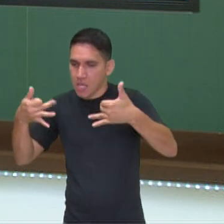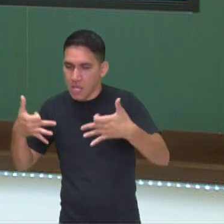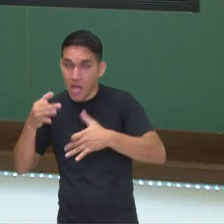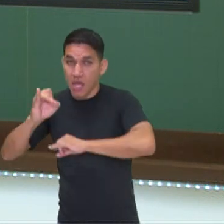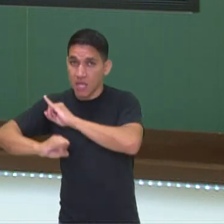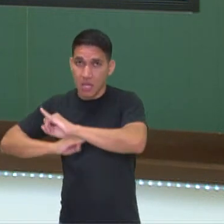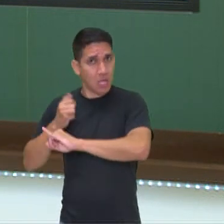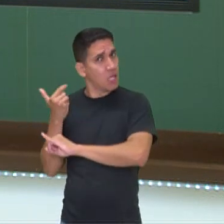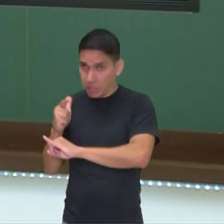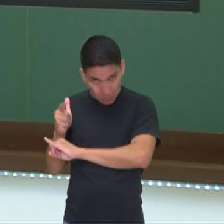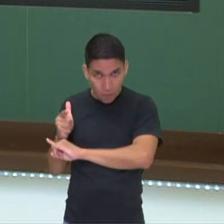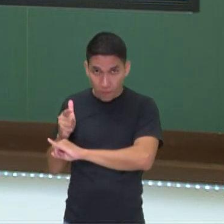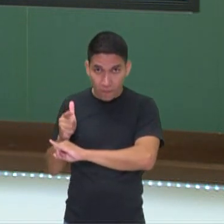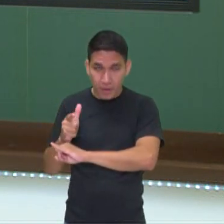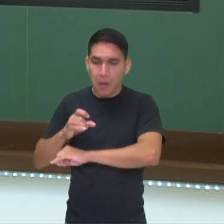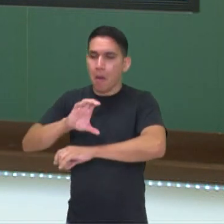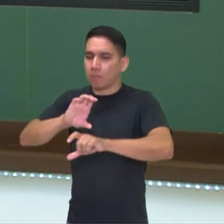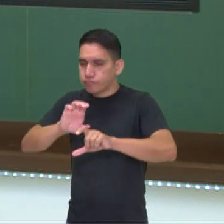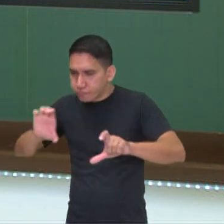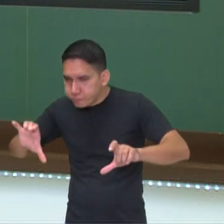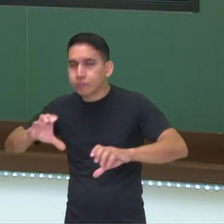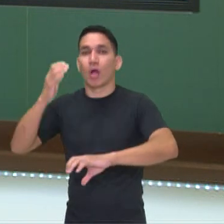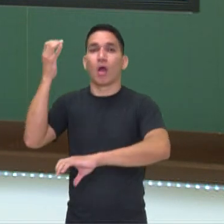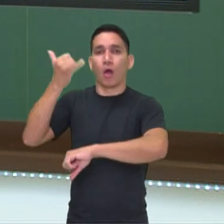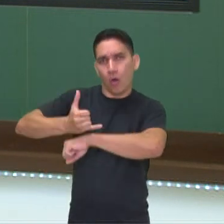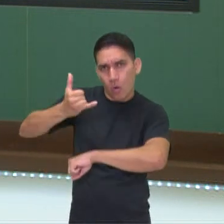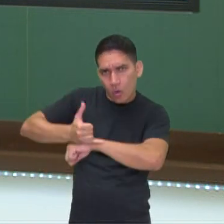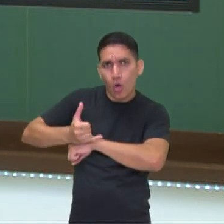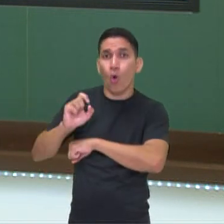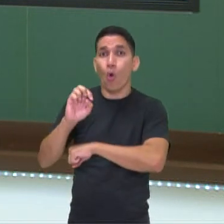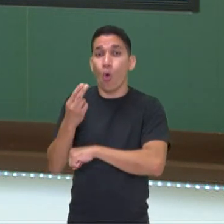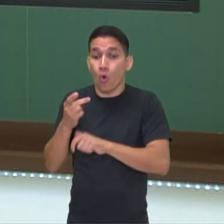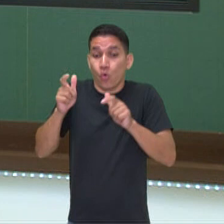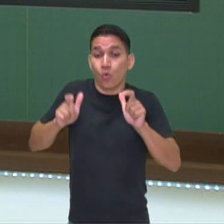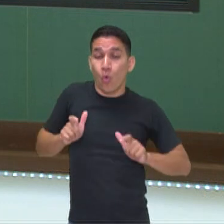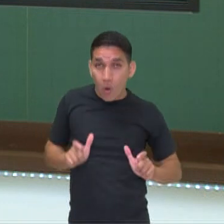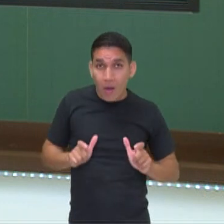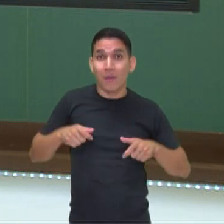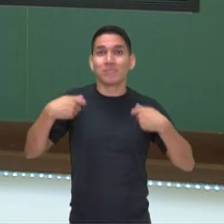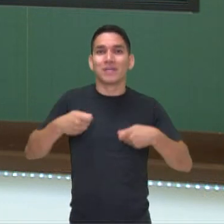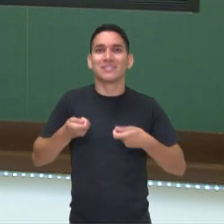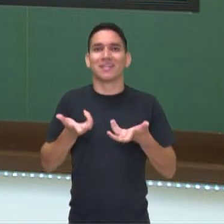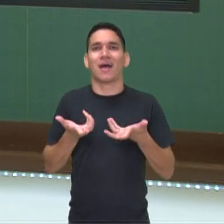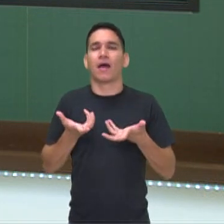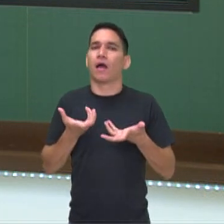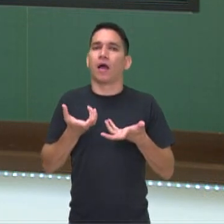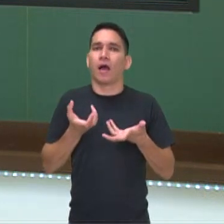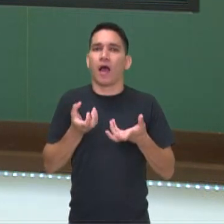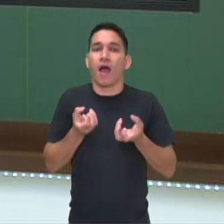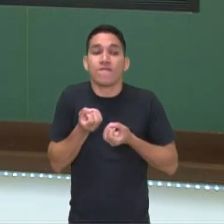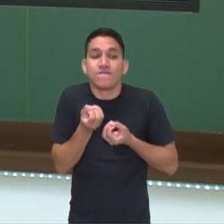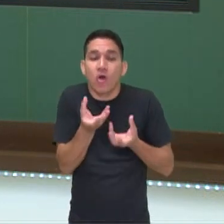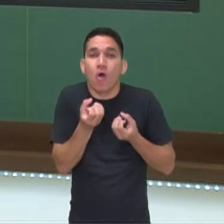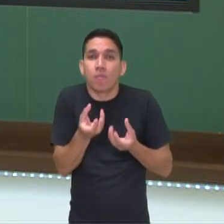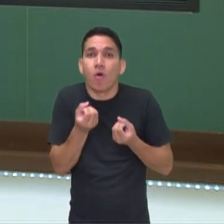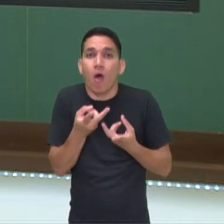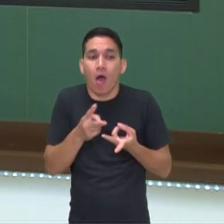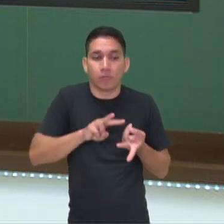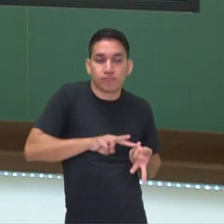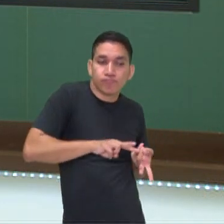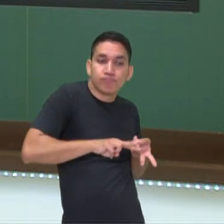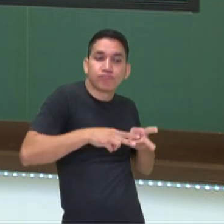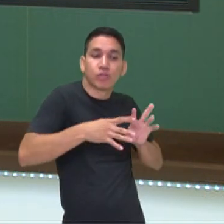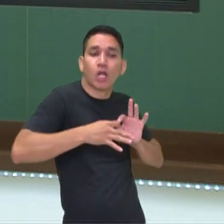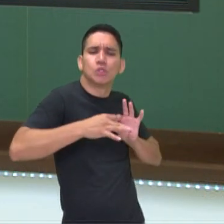óptica, pelos cabos metalizados, ou ainda locais que necessitam de transmissão de dados entre distâncias muito